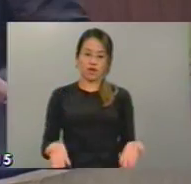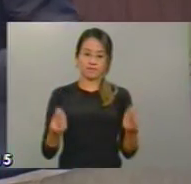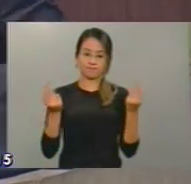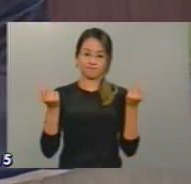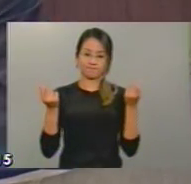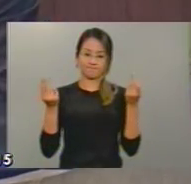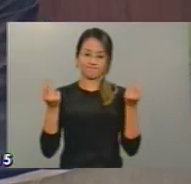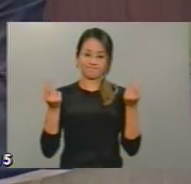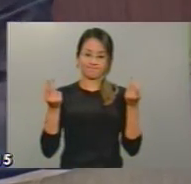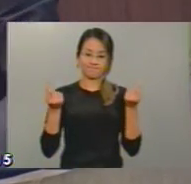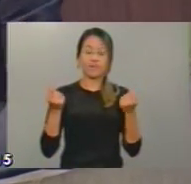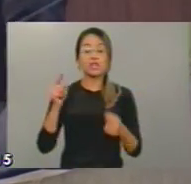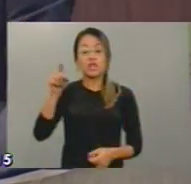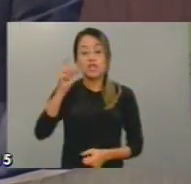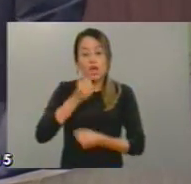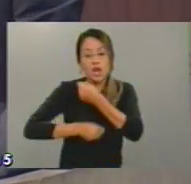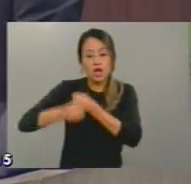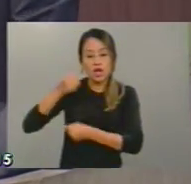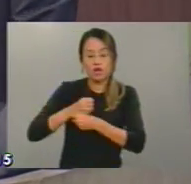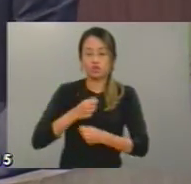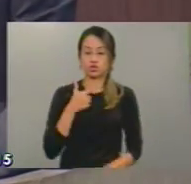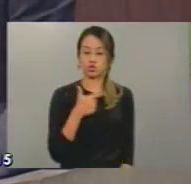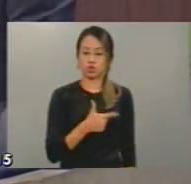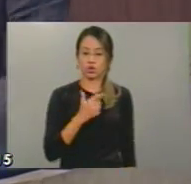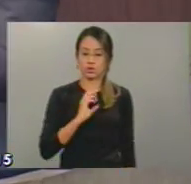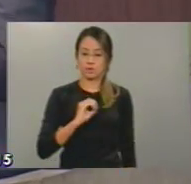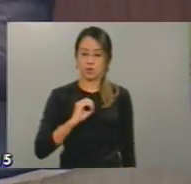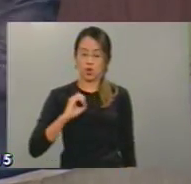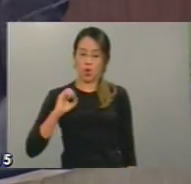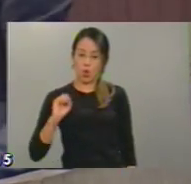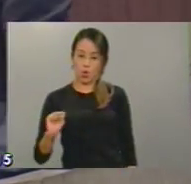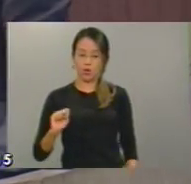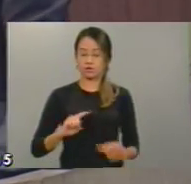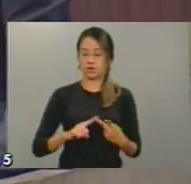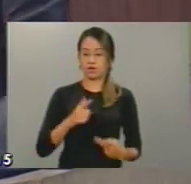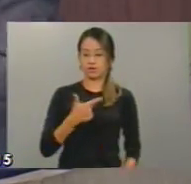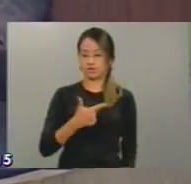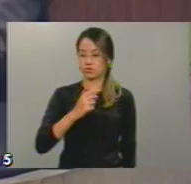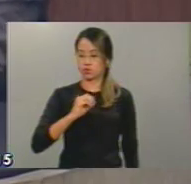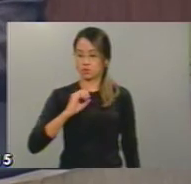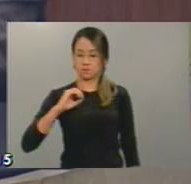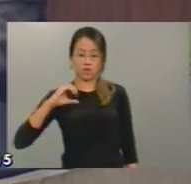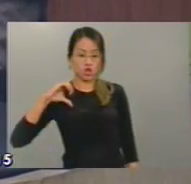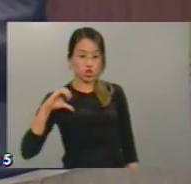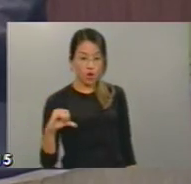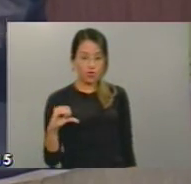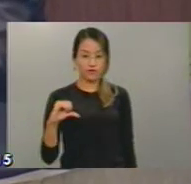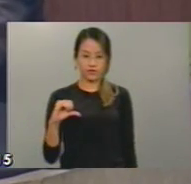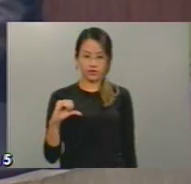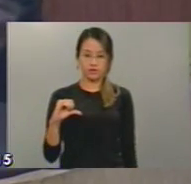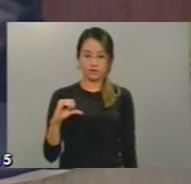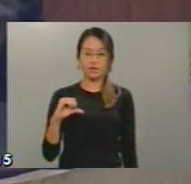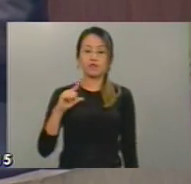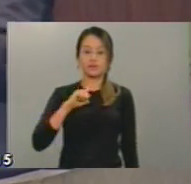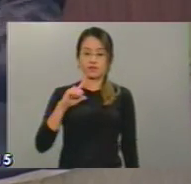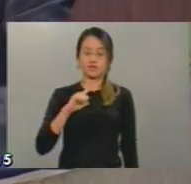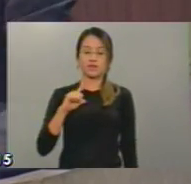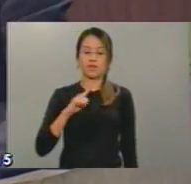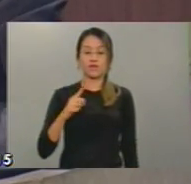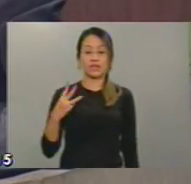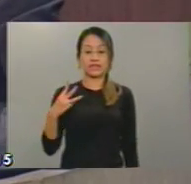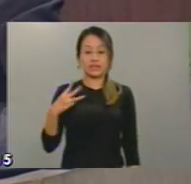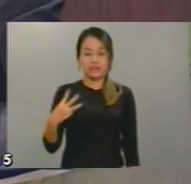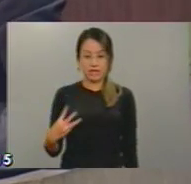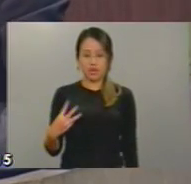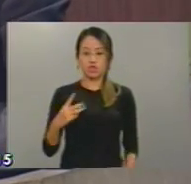Em 2008, 2009, o Estado do Ceará celebra 3 convênios